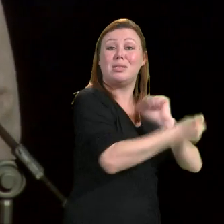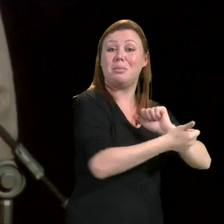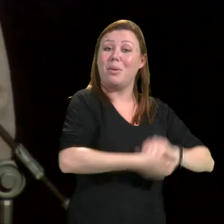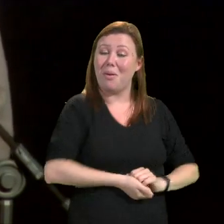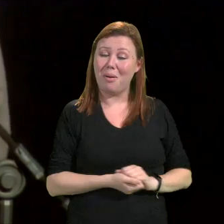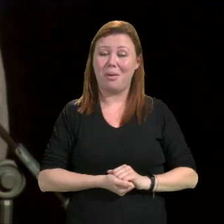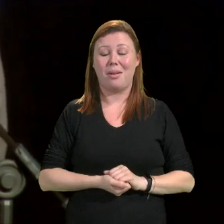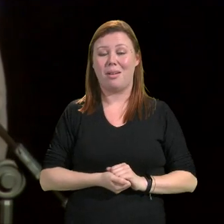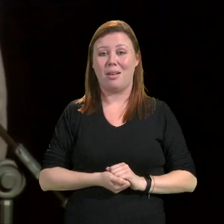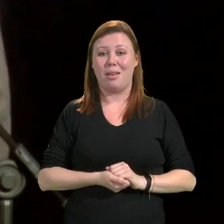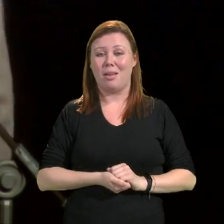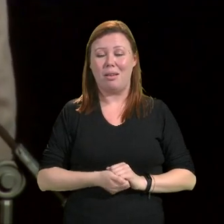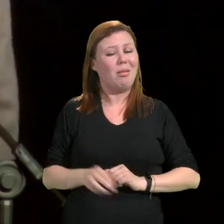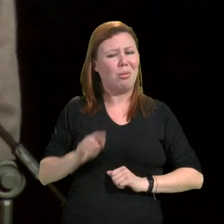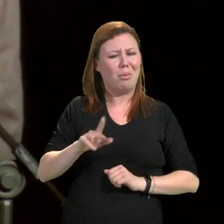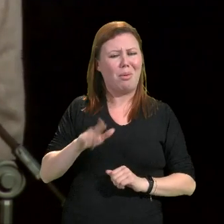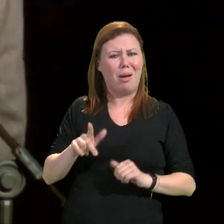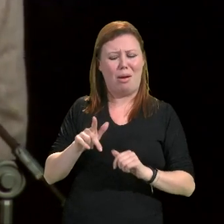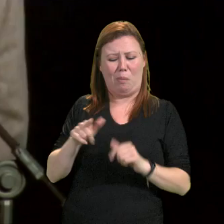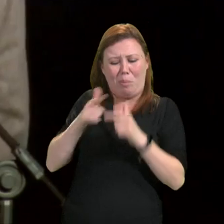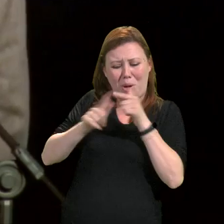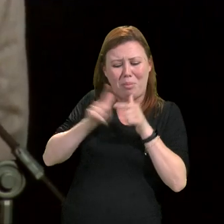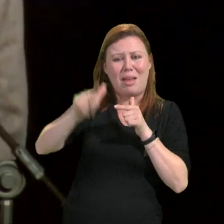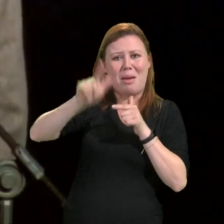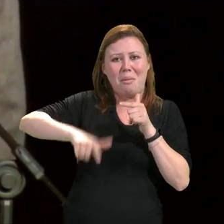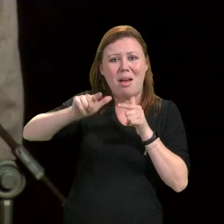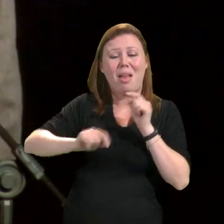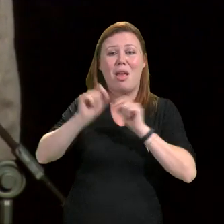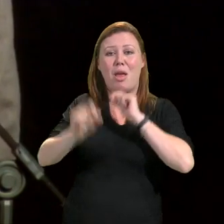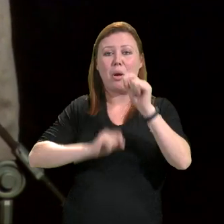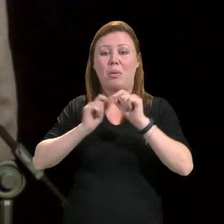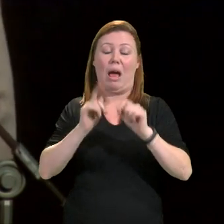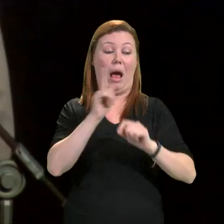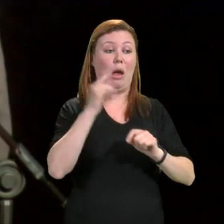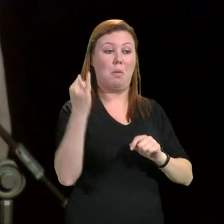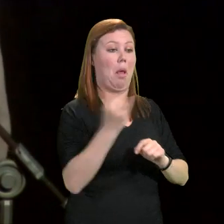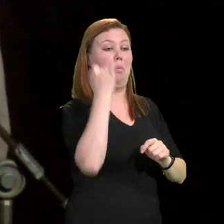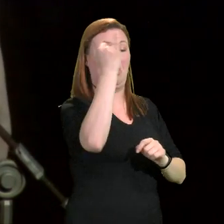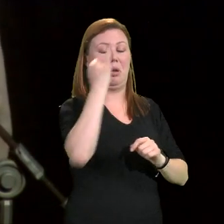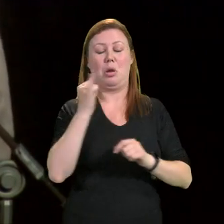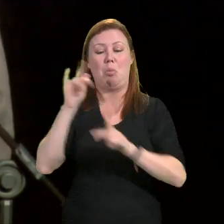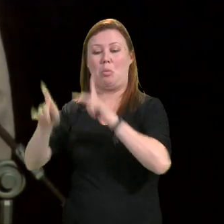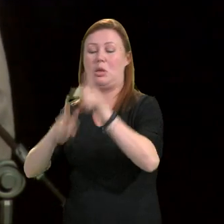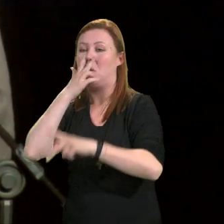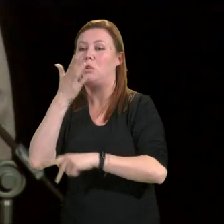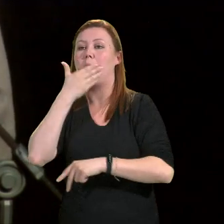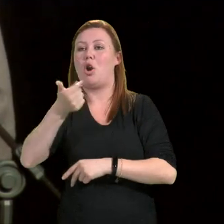não é, o problema também não é o desagravo possível da população.